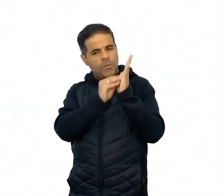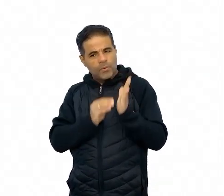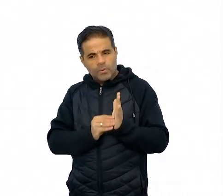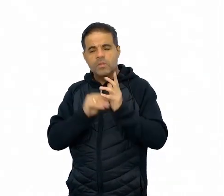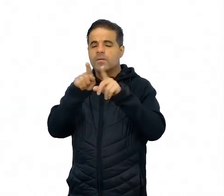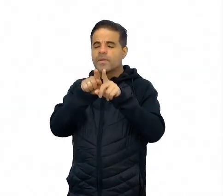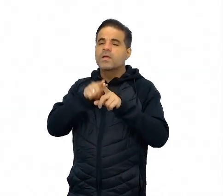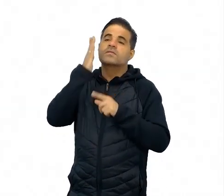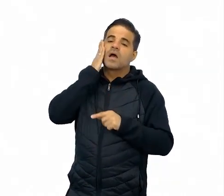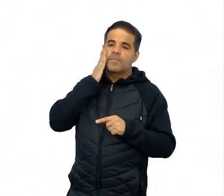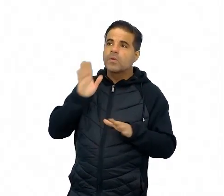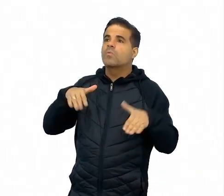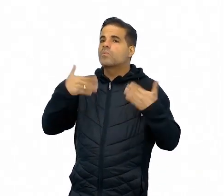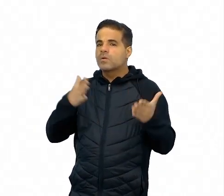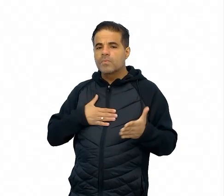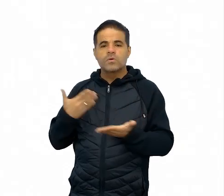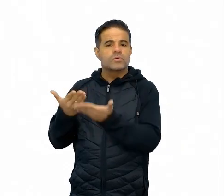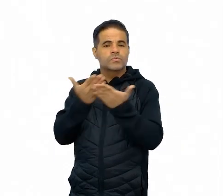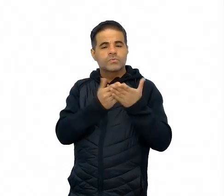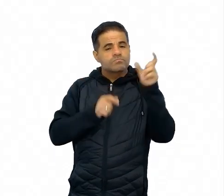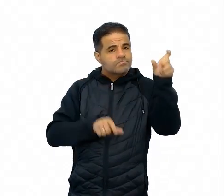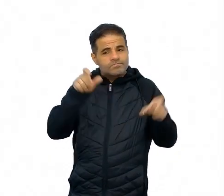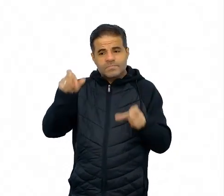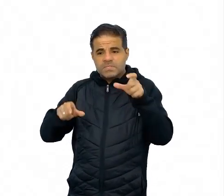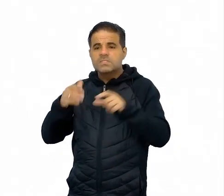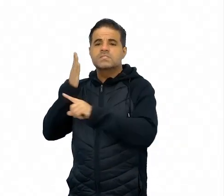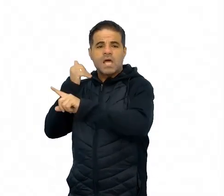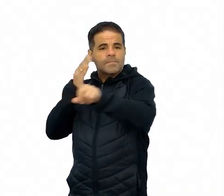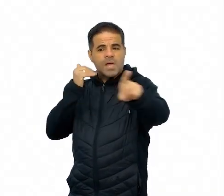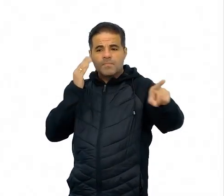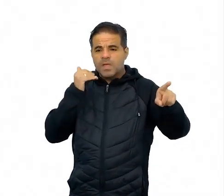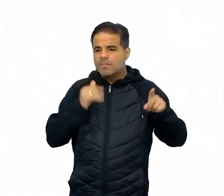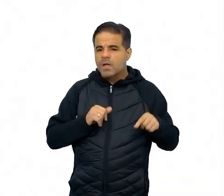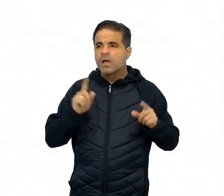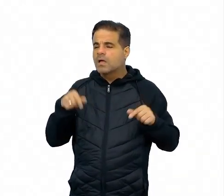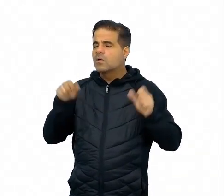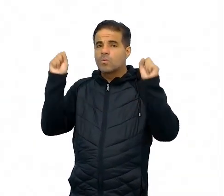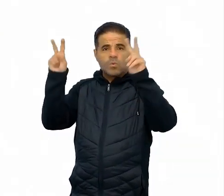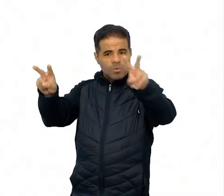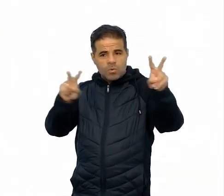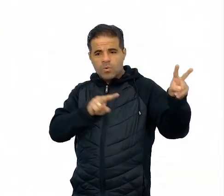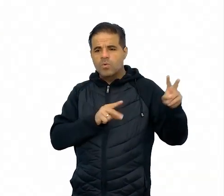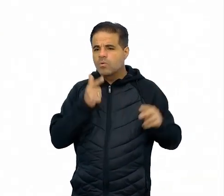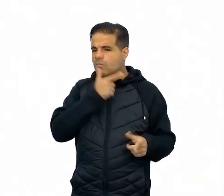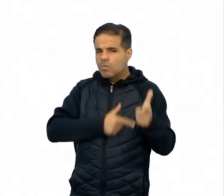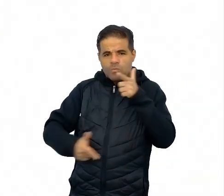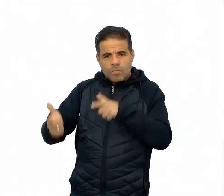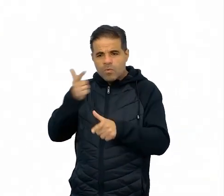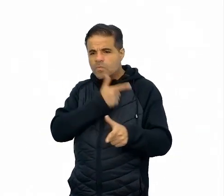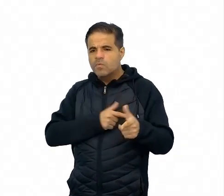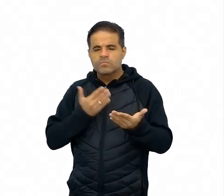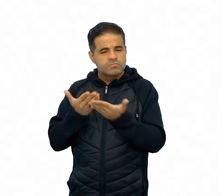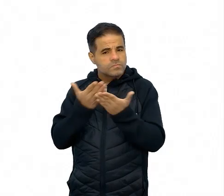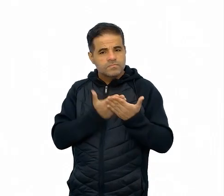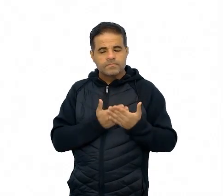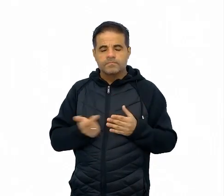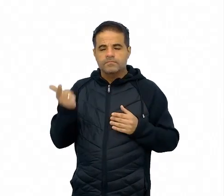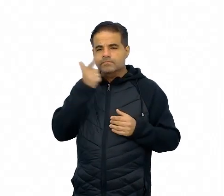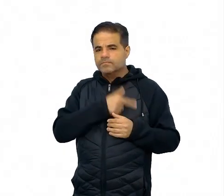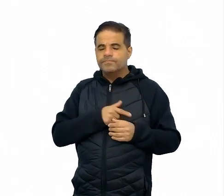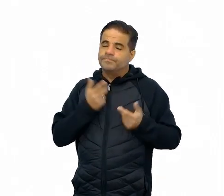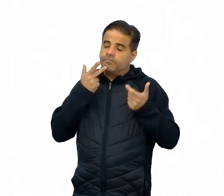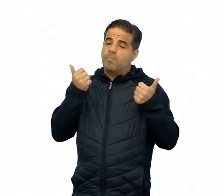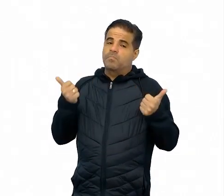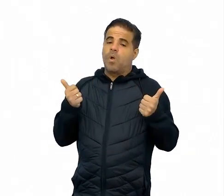também saber o que os meus estudantes já sabem. Eu consigo olhar para os erros dos meus estudantes, né? Falar,